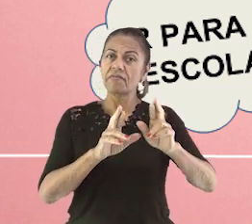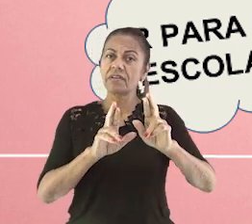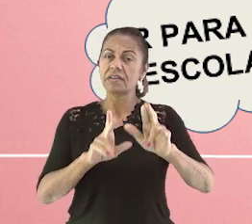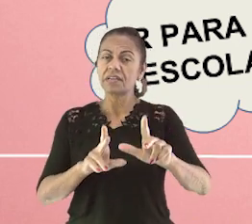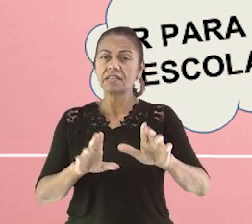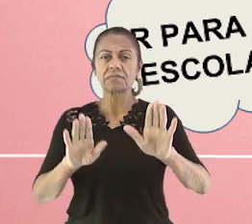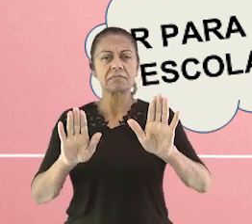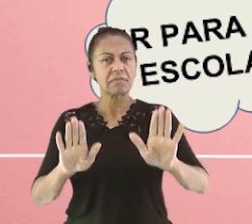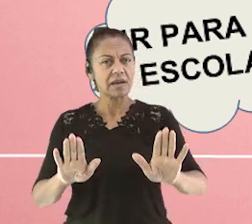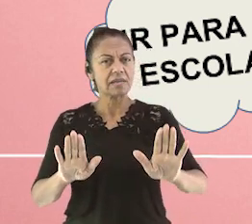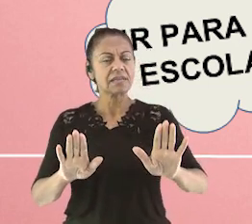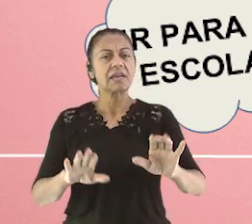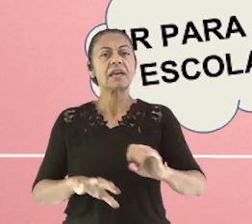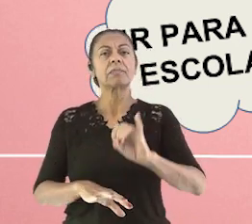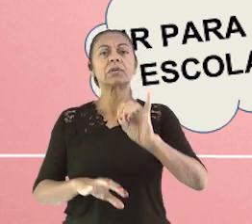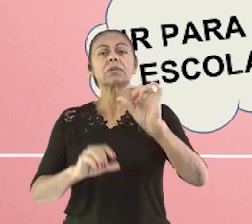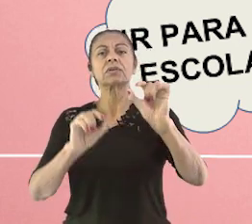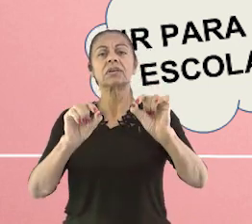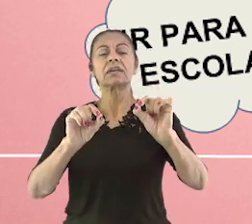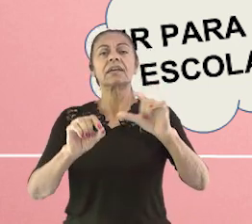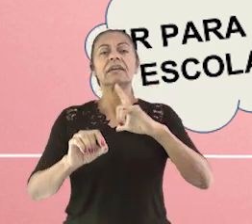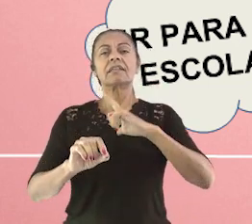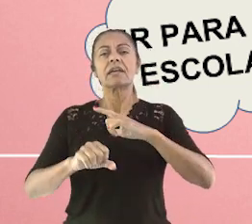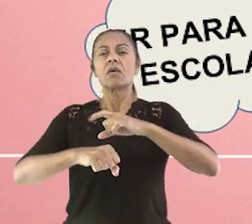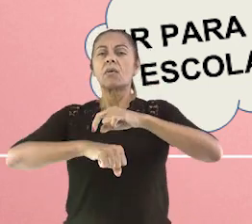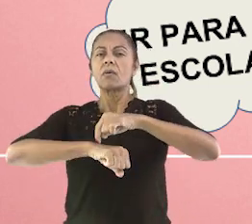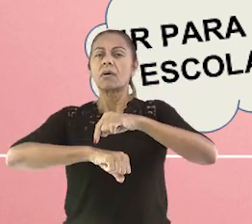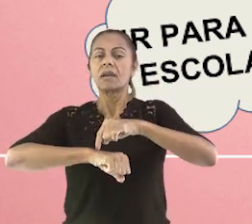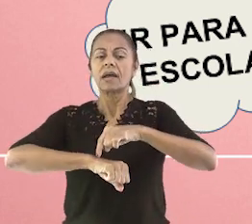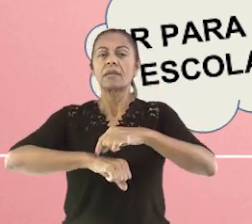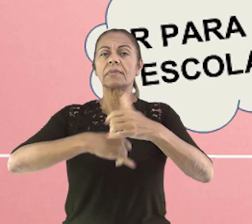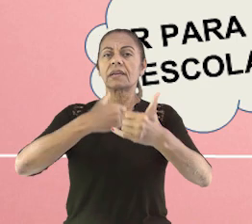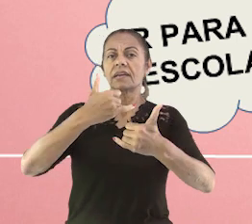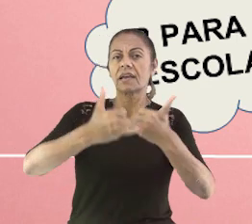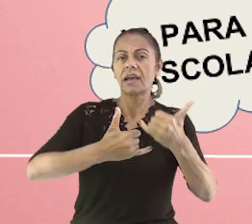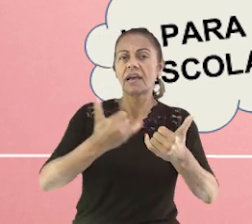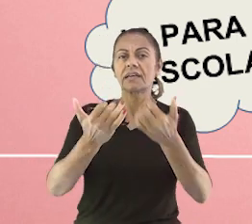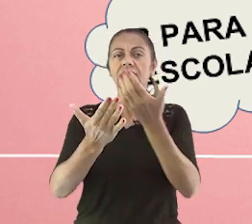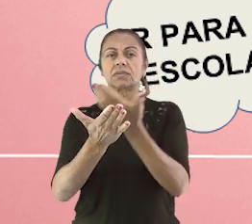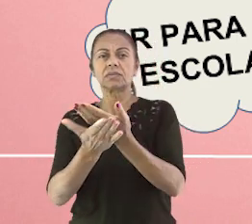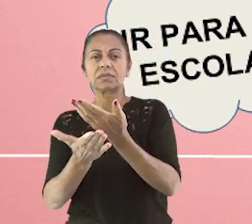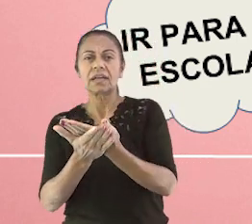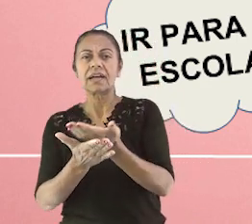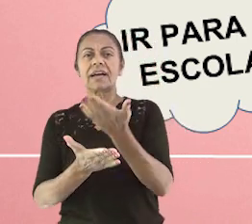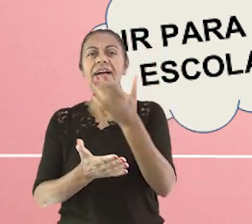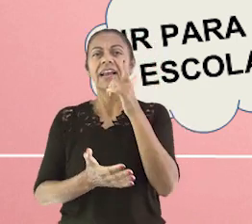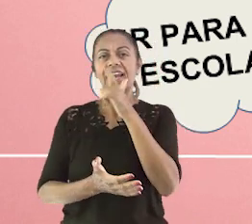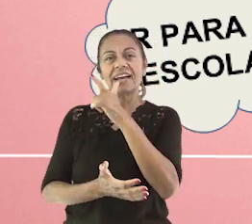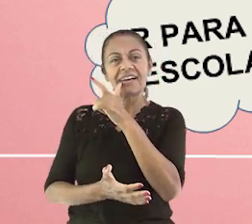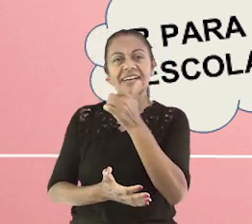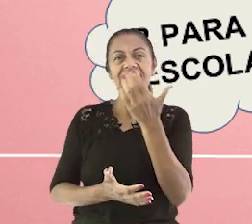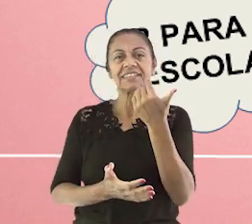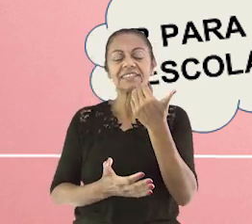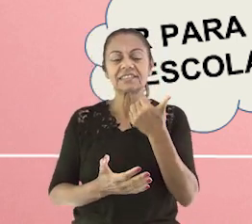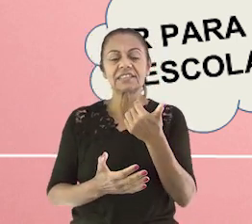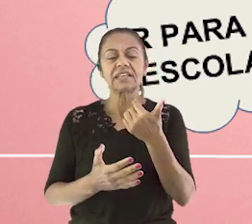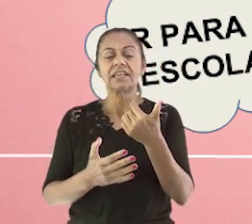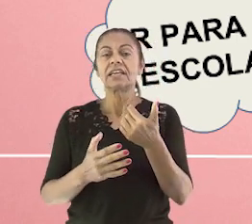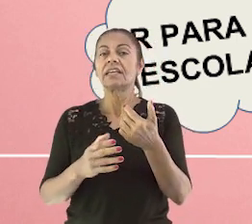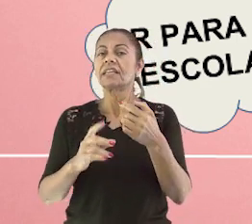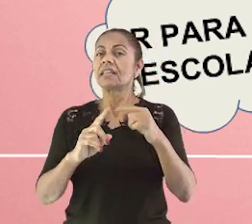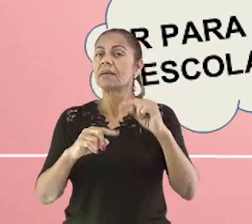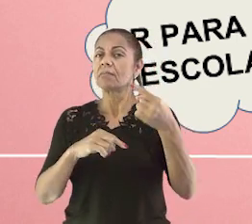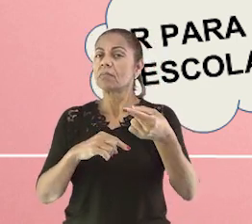para brincar, assistir TV, de estudar e de lanchar. Você irá perceber, ou